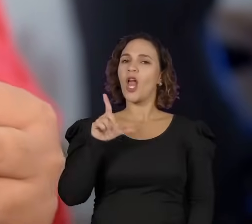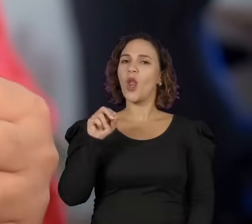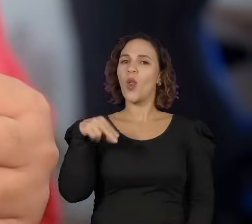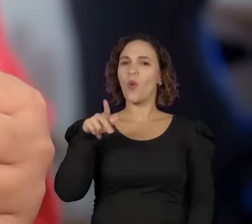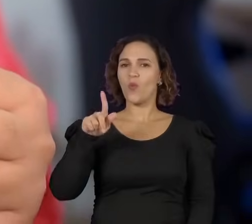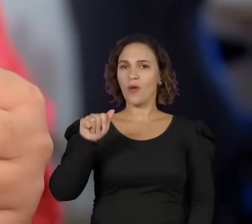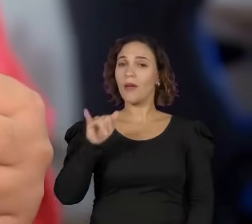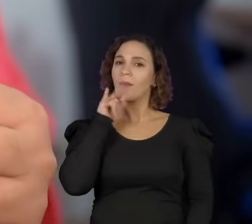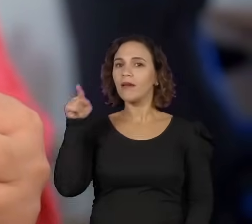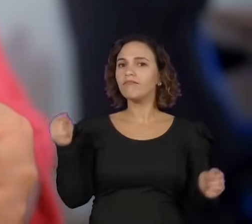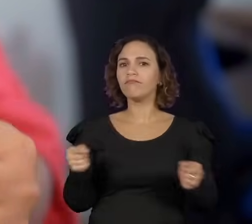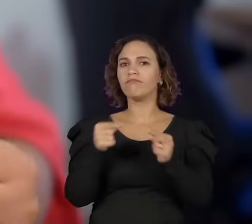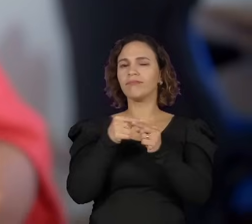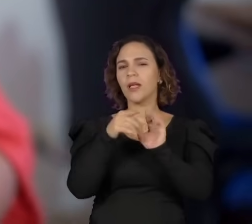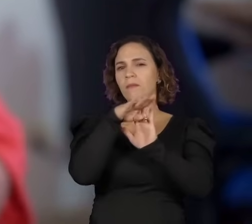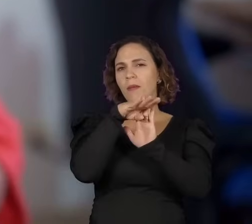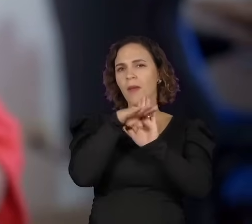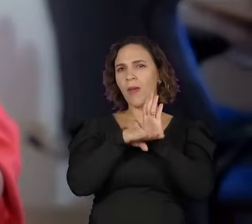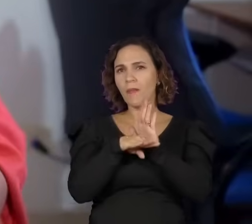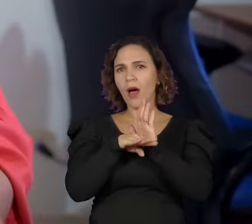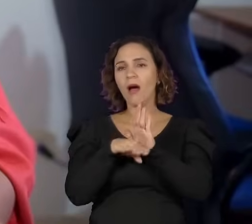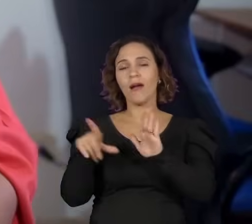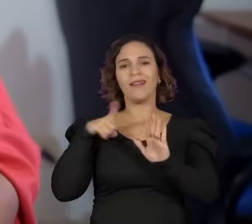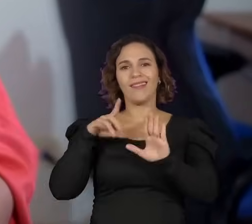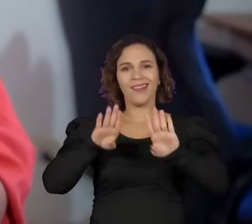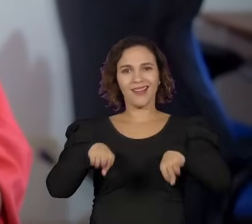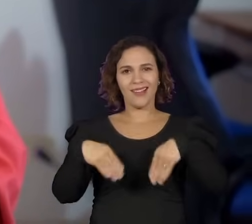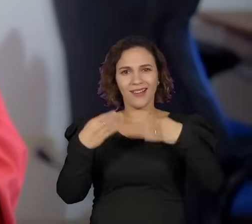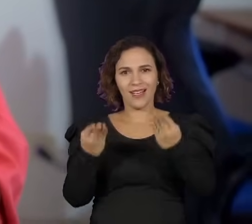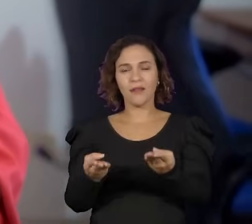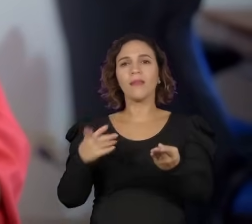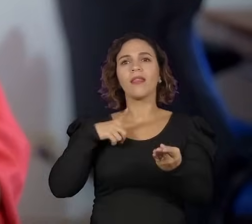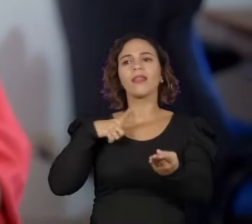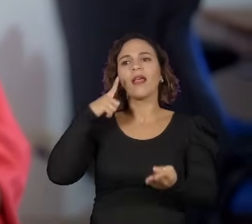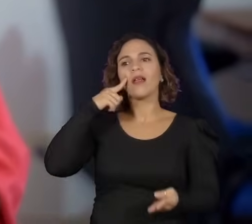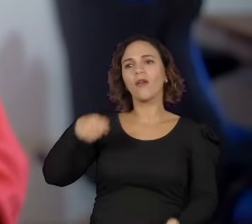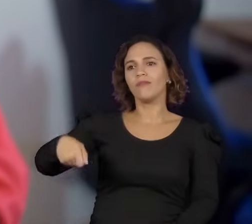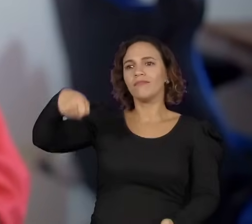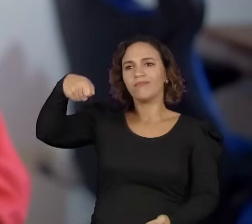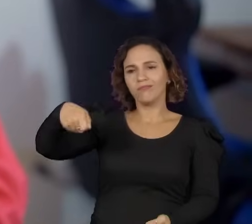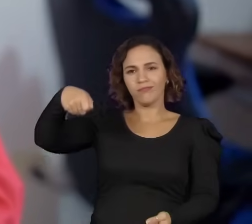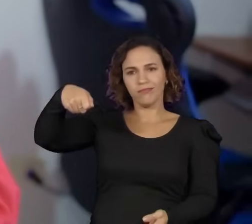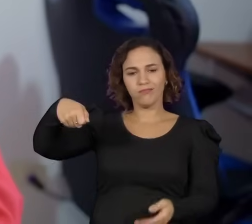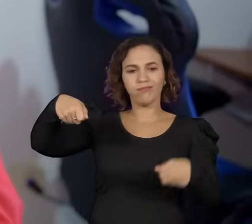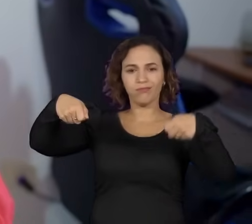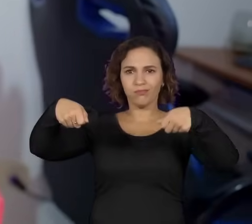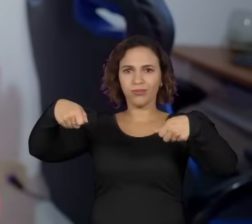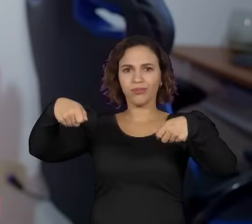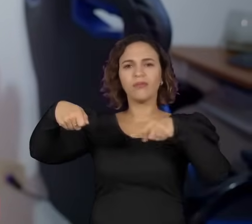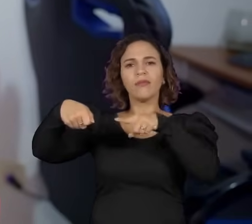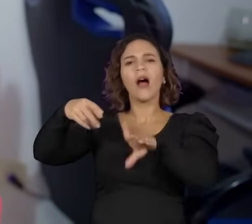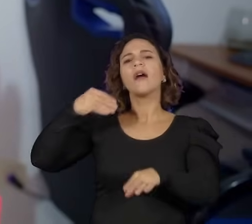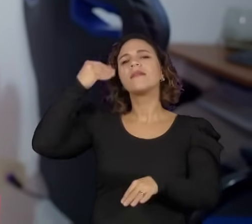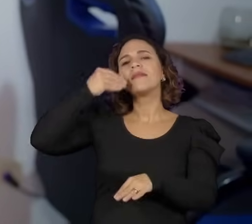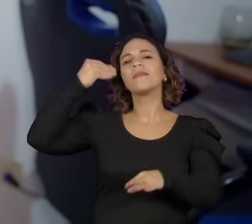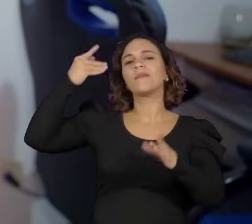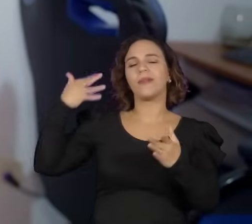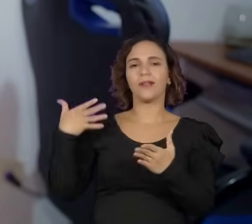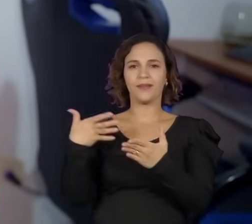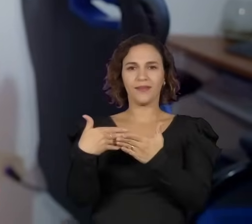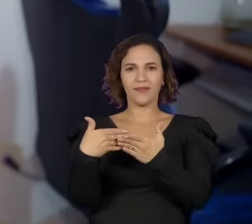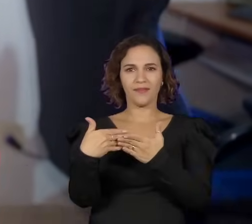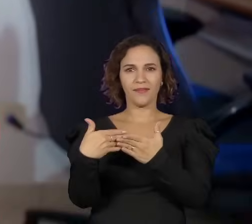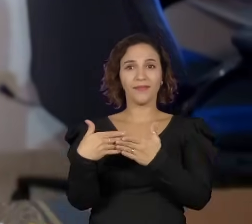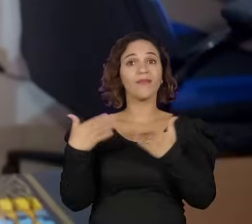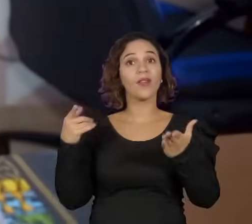carta do Eremita, todo eremita no tarô, ele carrega uma lanterna. Essa lanterna é toda a experiência que ele constituiu. Então é